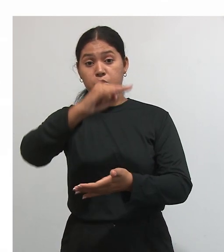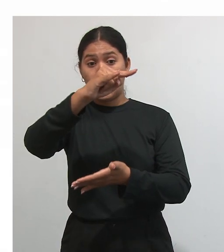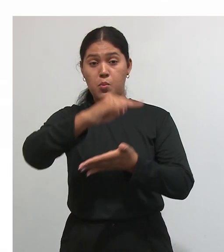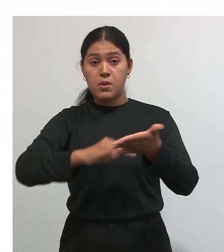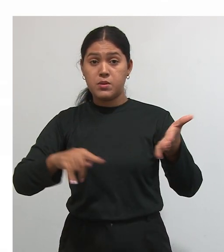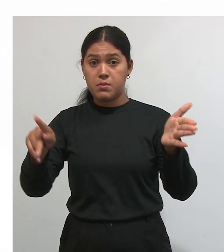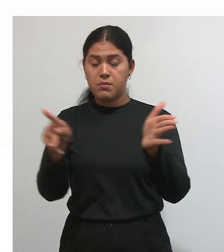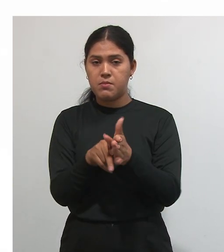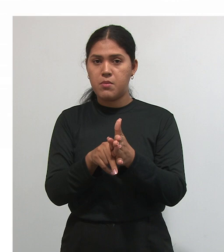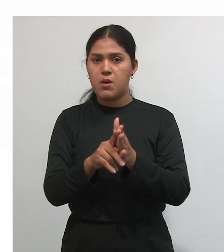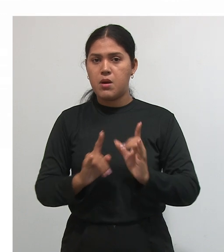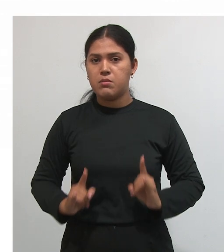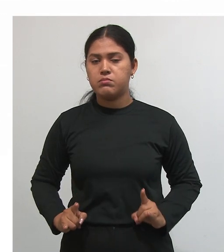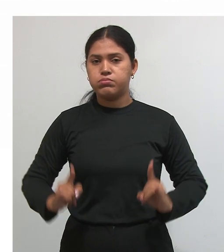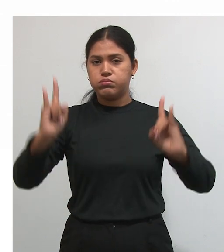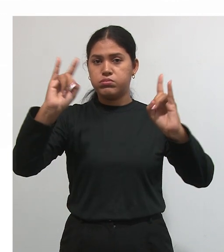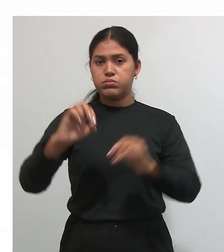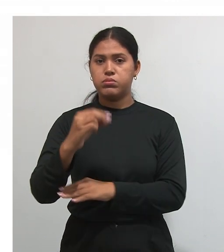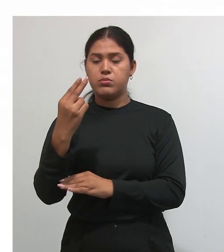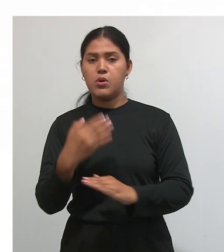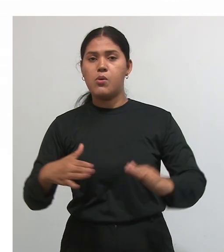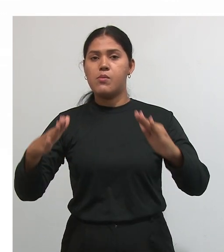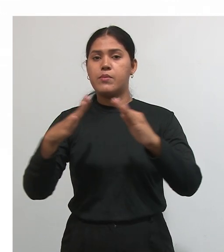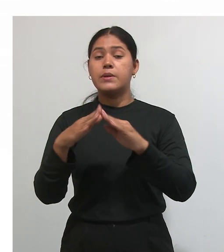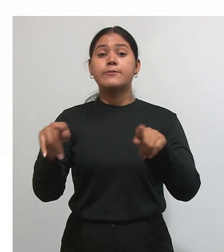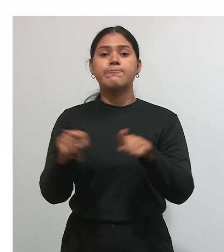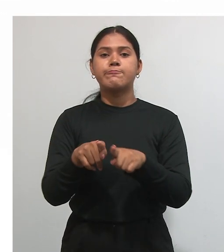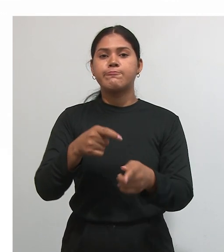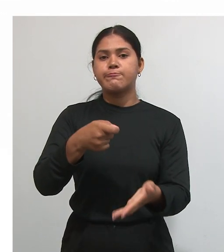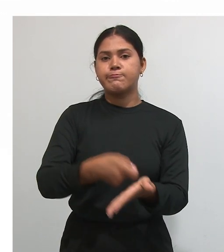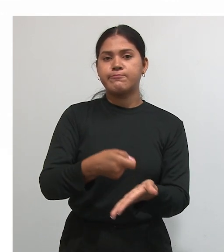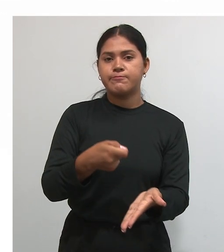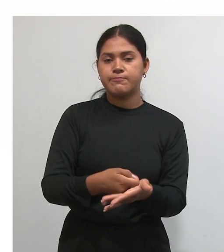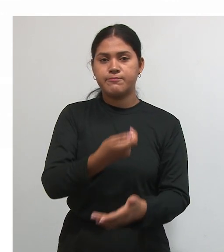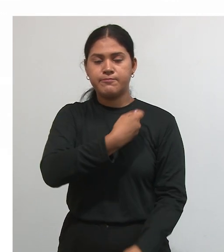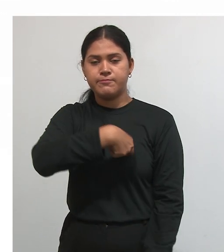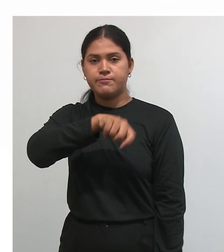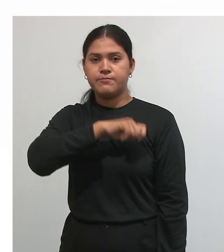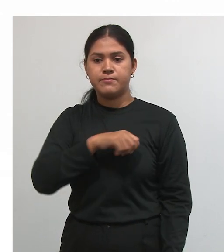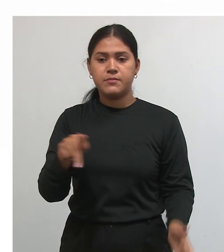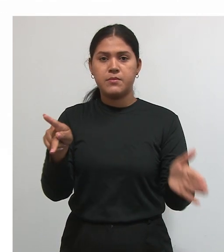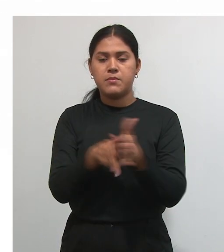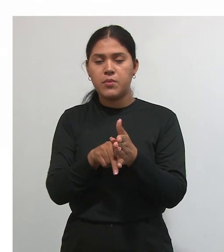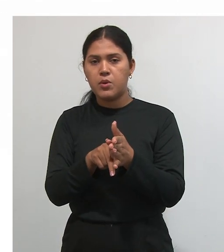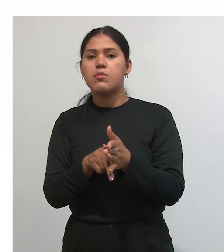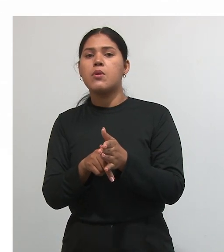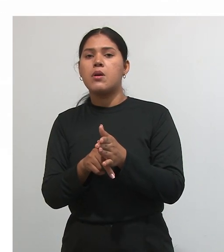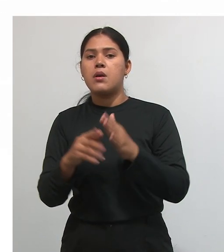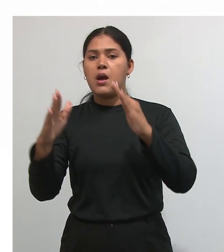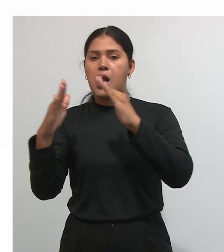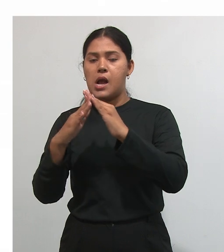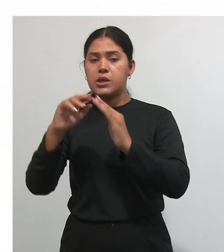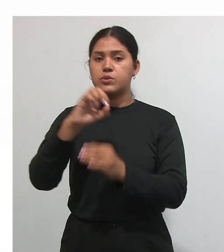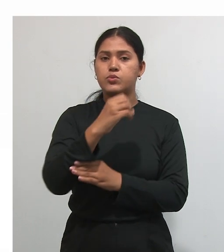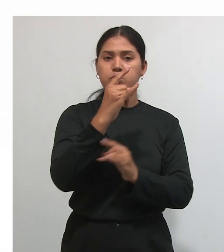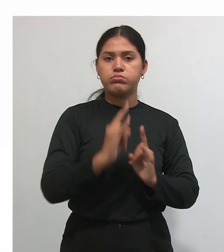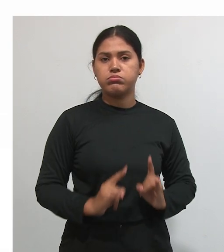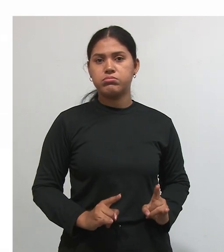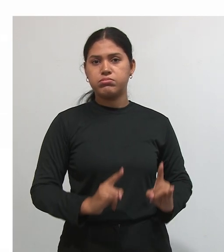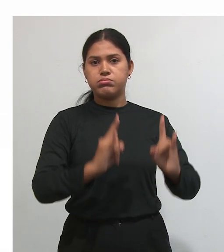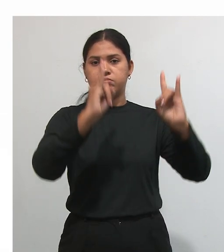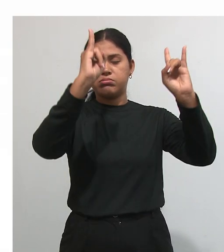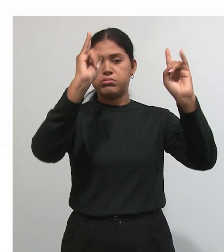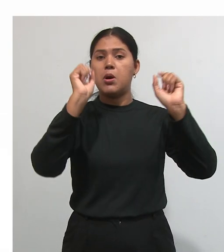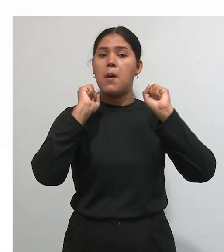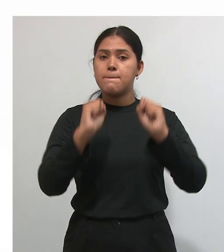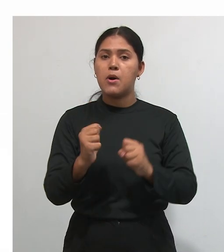da documentação do imóvel e obrigações fiscais do imóvel. Tudo isso pode levar aquele imóvel